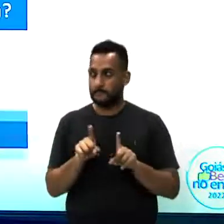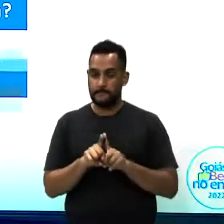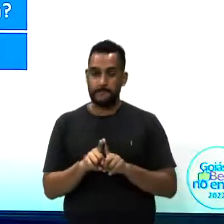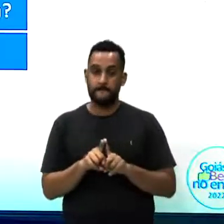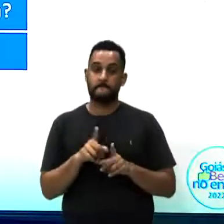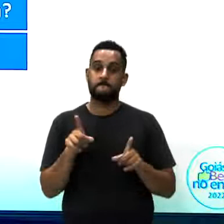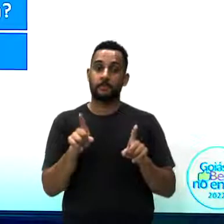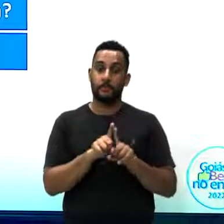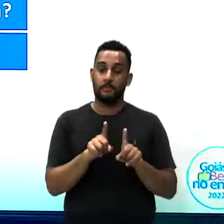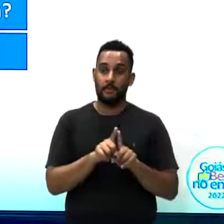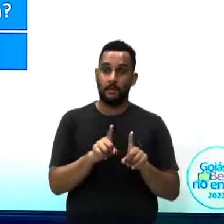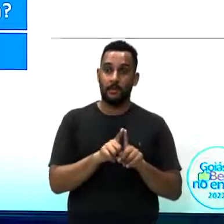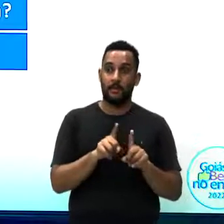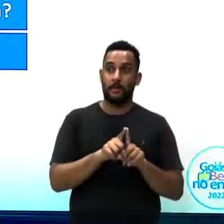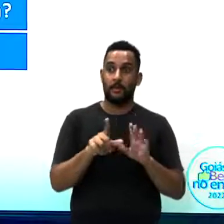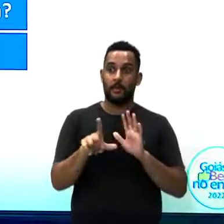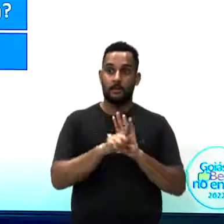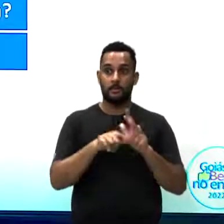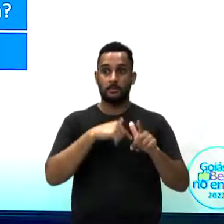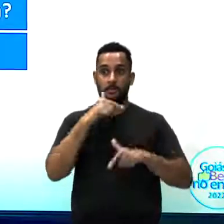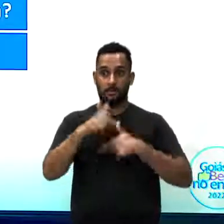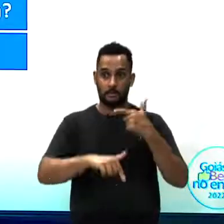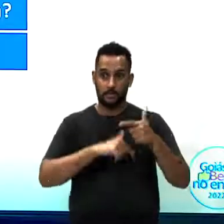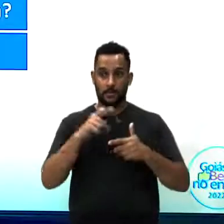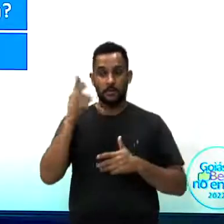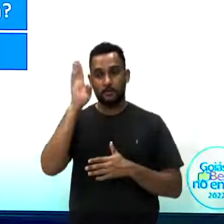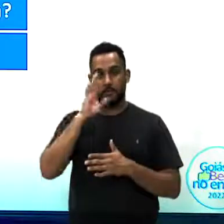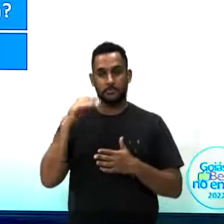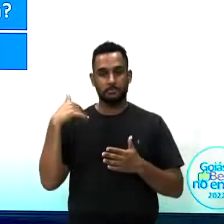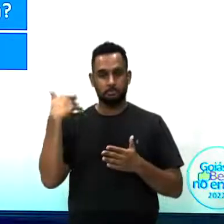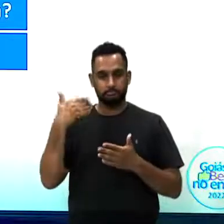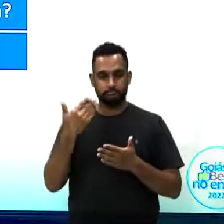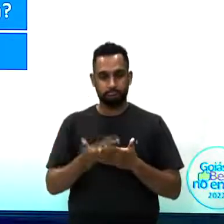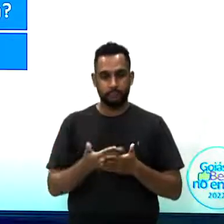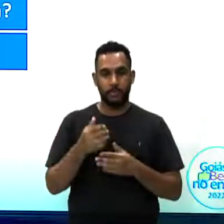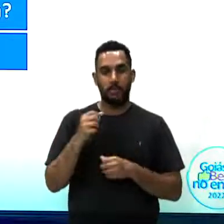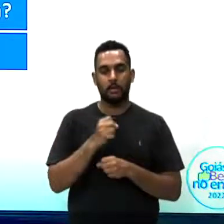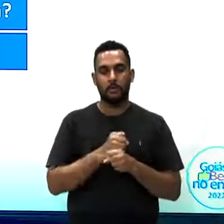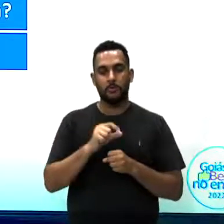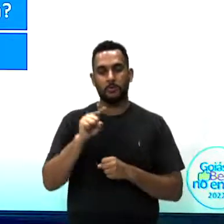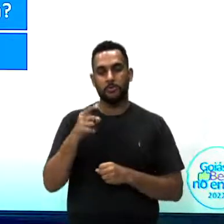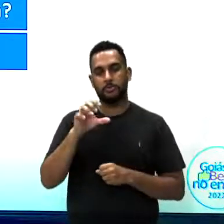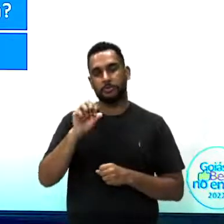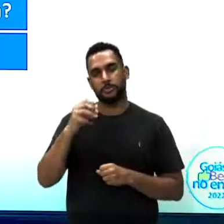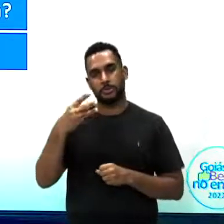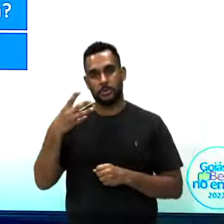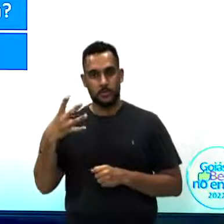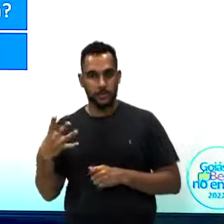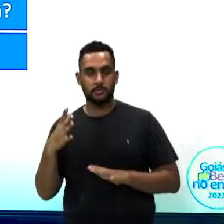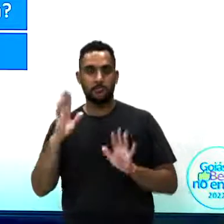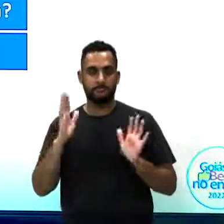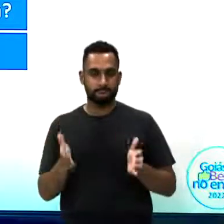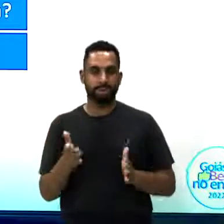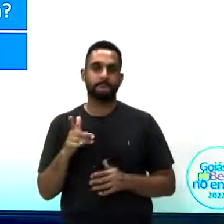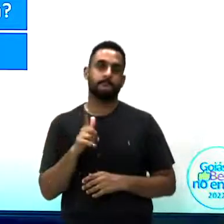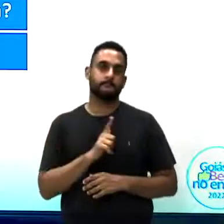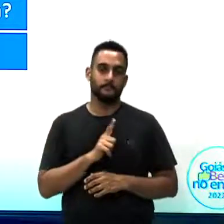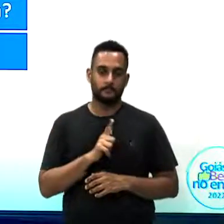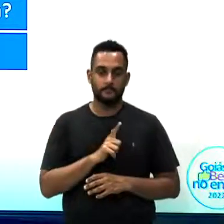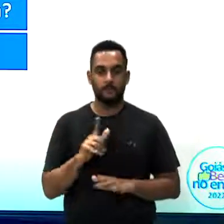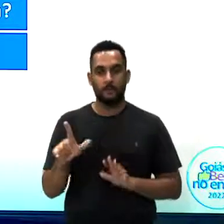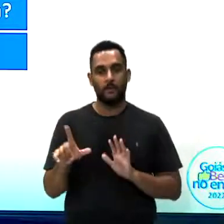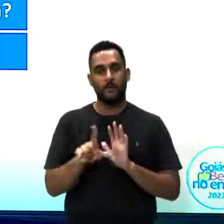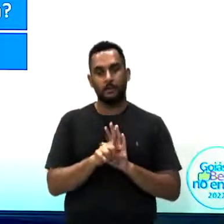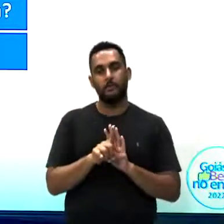a ausência de legislação trabalhista. No Brasil, desde 1934, com a Constituição de 34, nós temos já uma